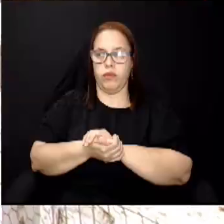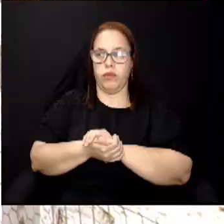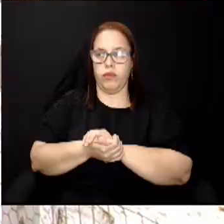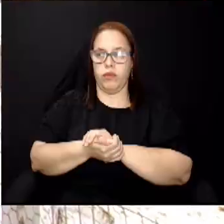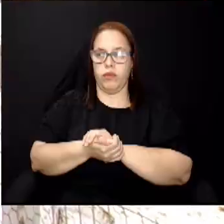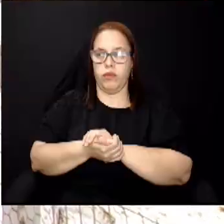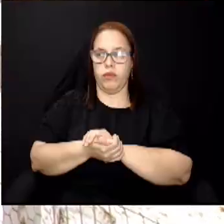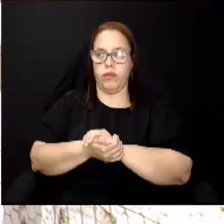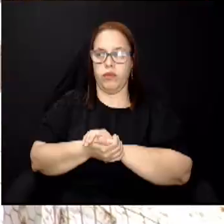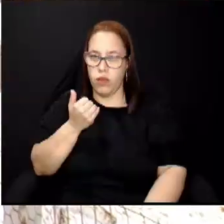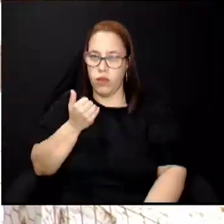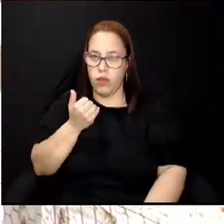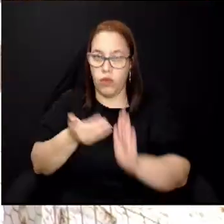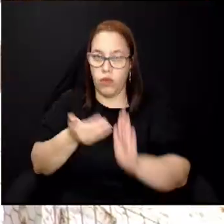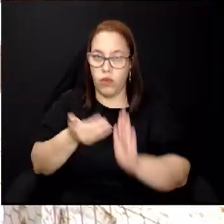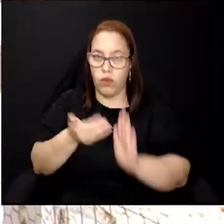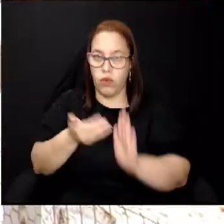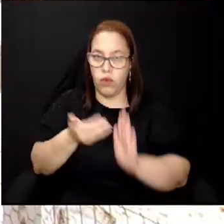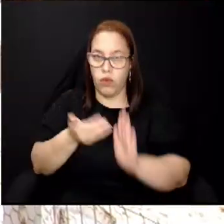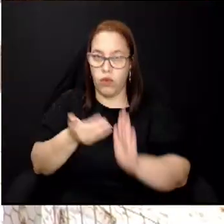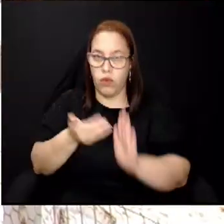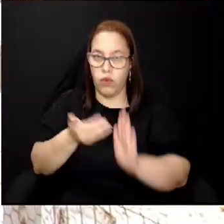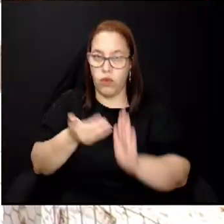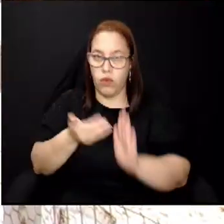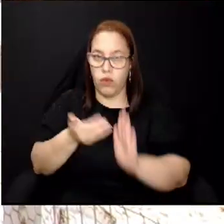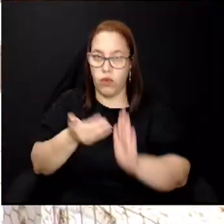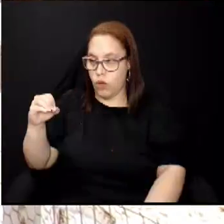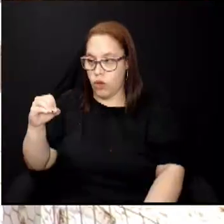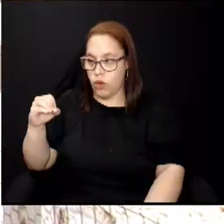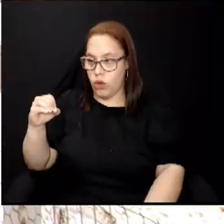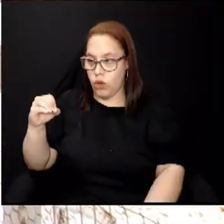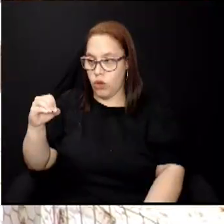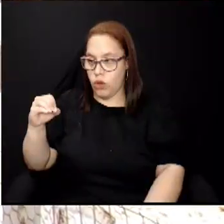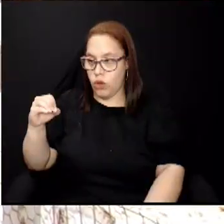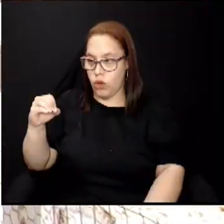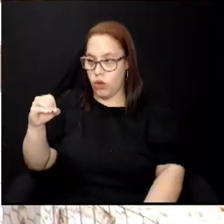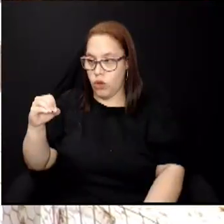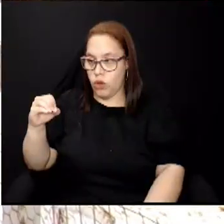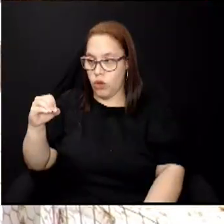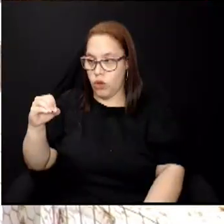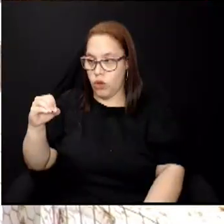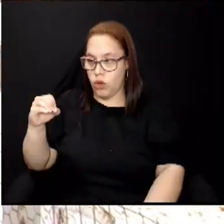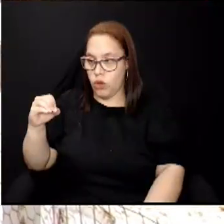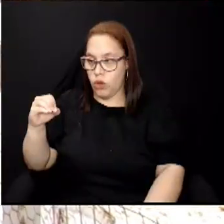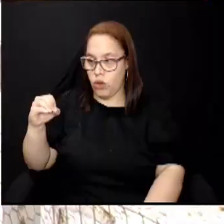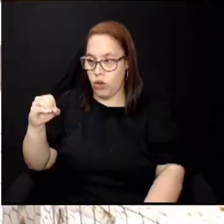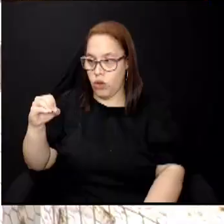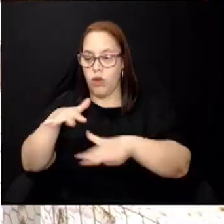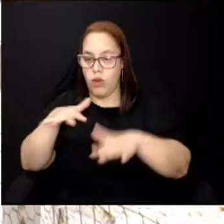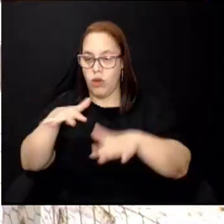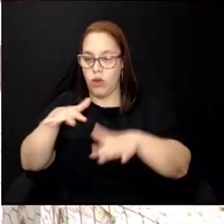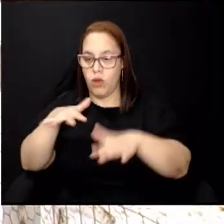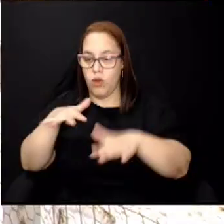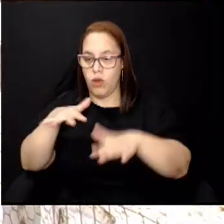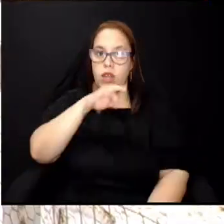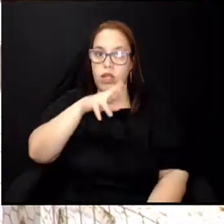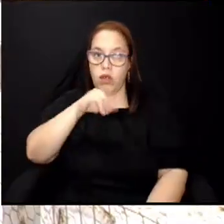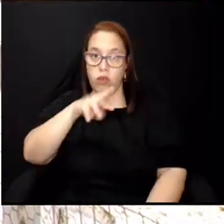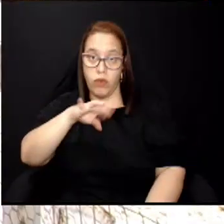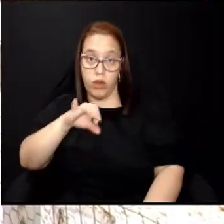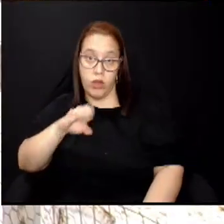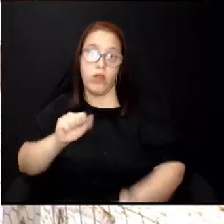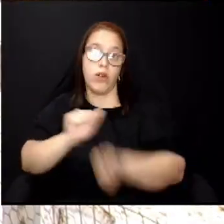em zoológicos, em criadouros. Então a gente ajuda nesse momento que esse animal silvestre precisa se adaptar ao